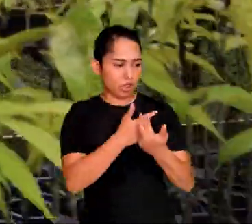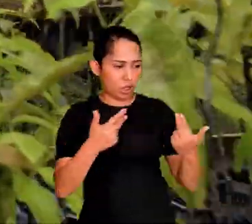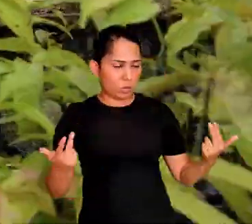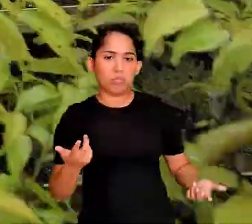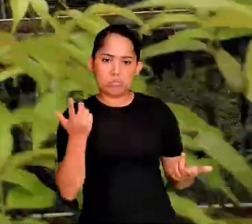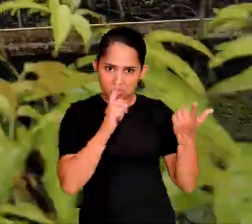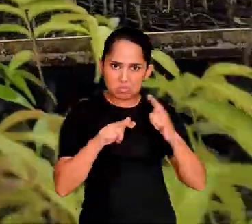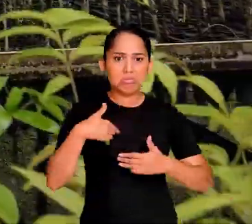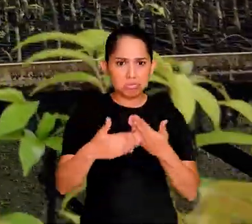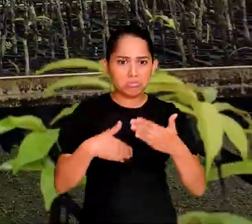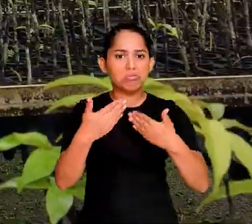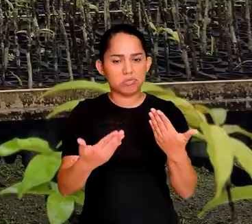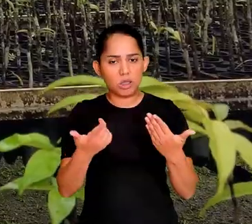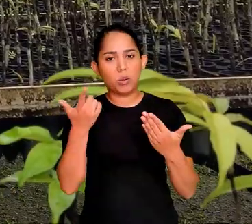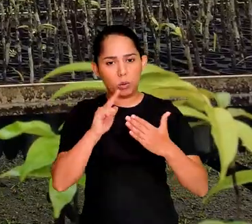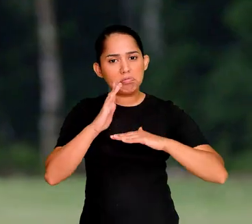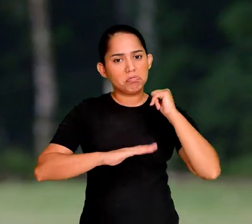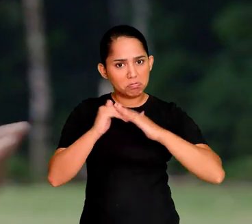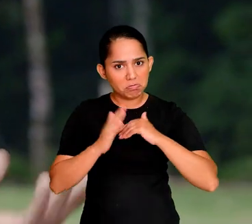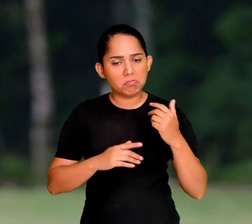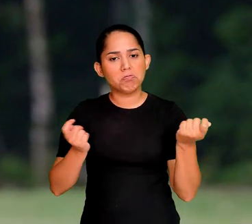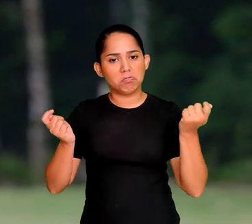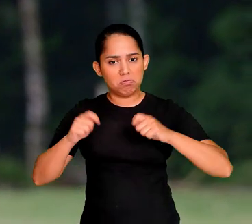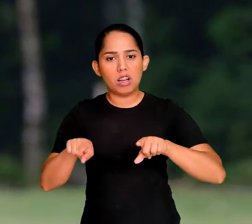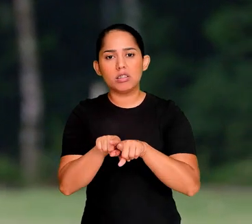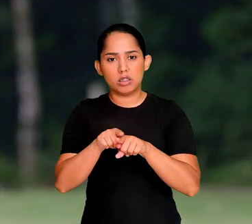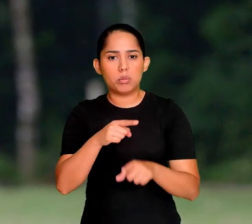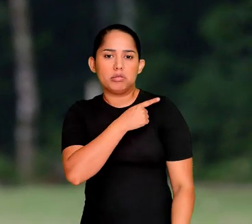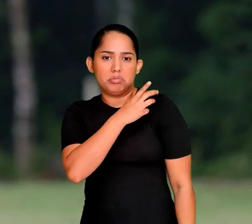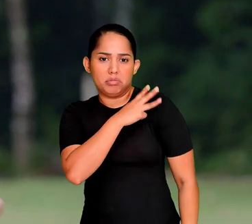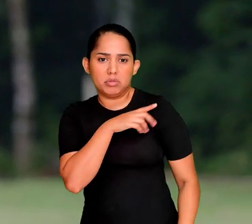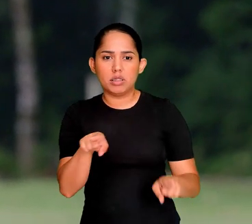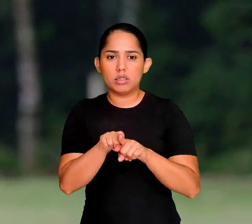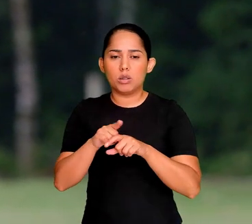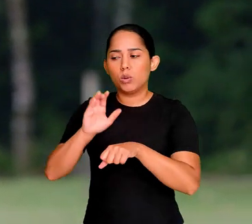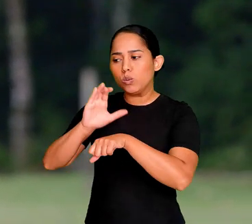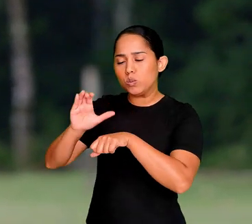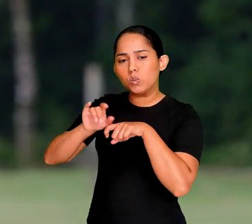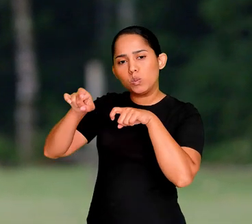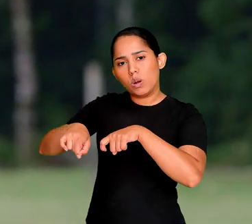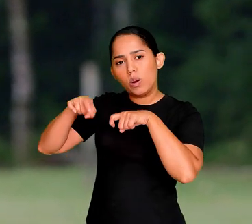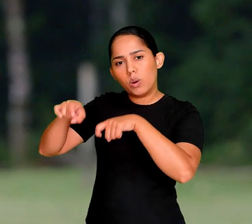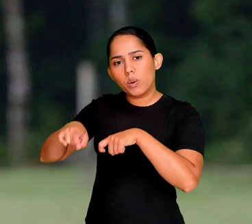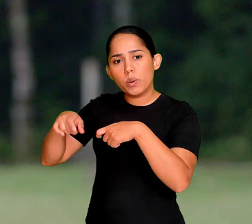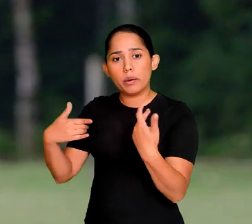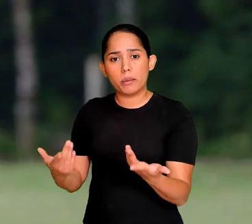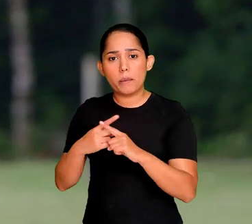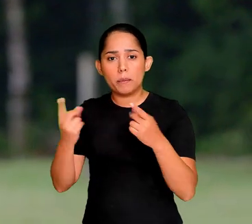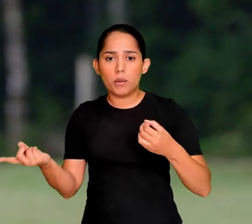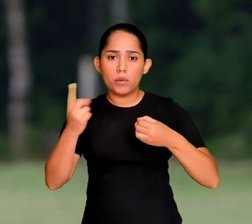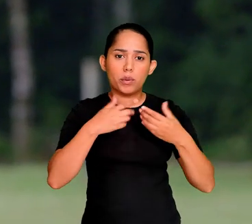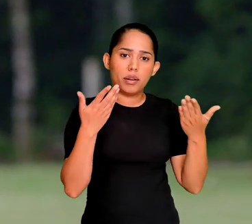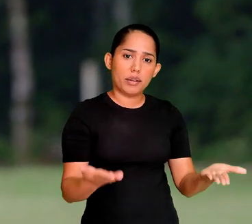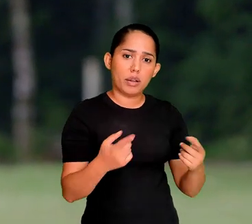As coisas foram acontecendo, né? Me capacitei, né? Consegui fazer até o ensino médio, né? Fiz um curso de agropecuária em Uruçuca e